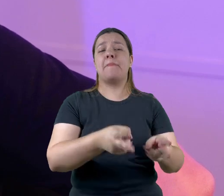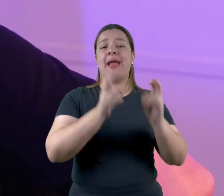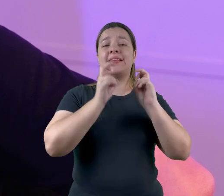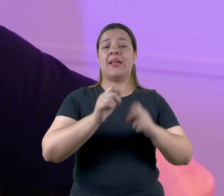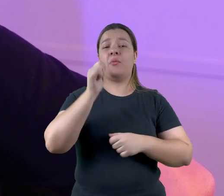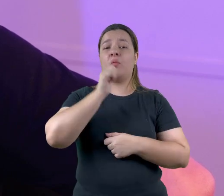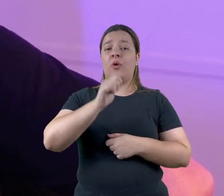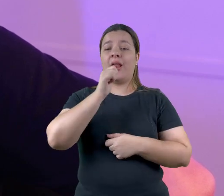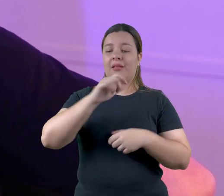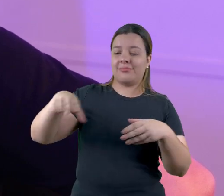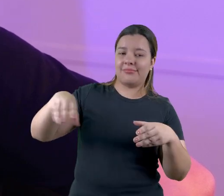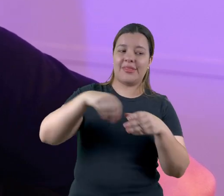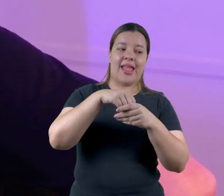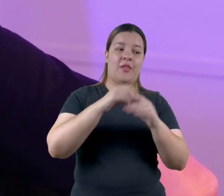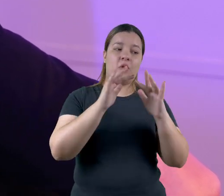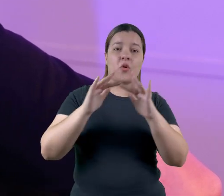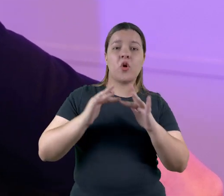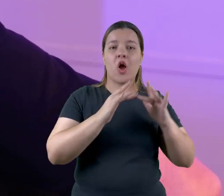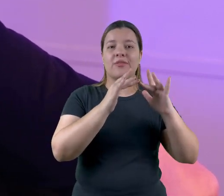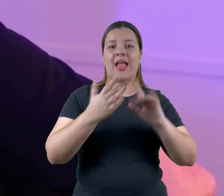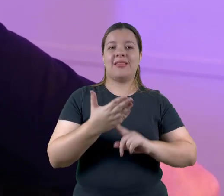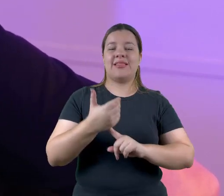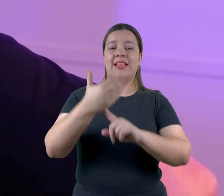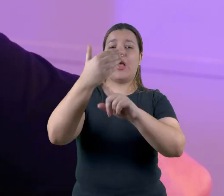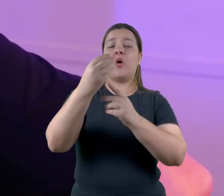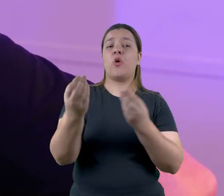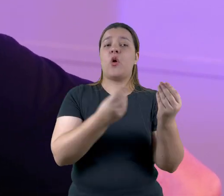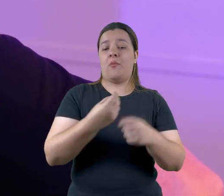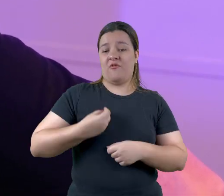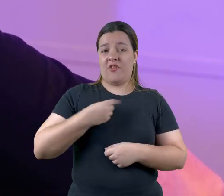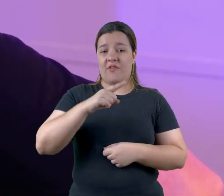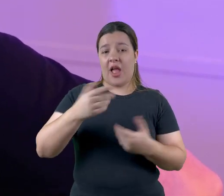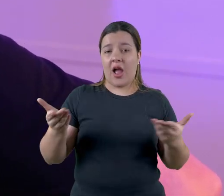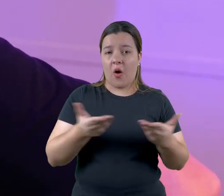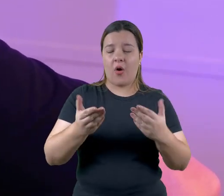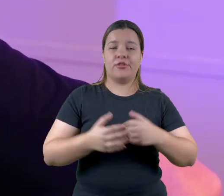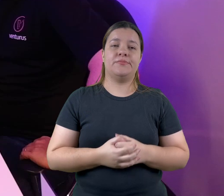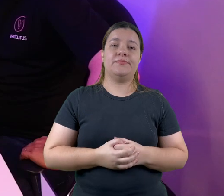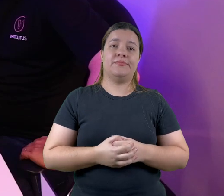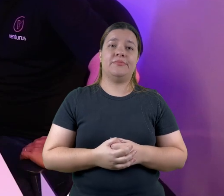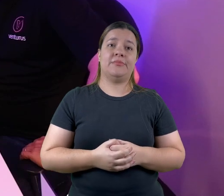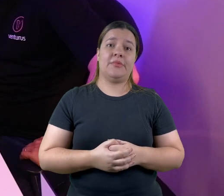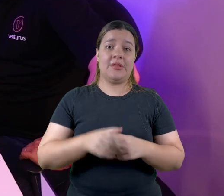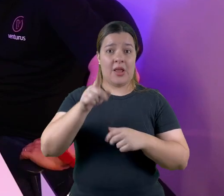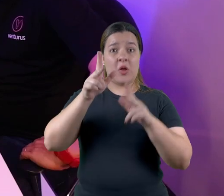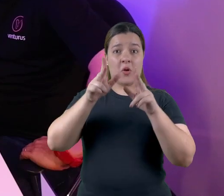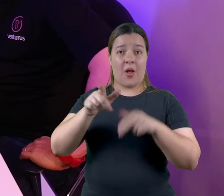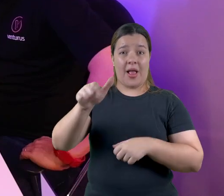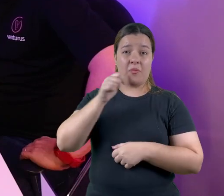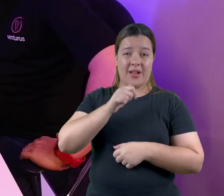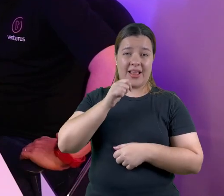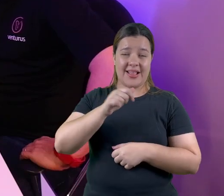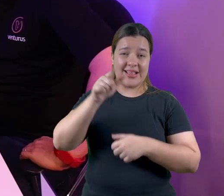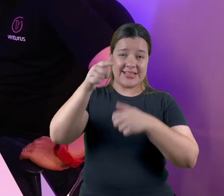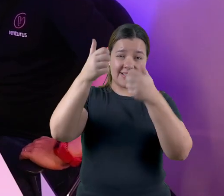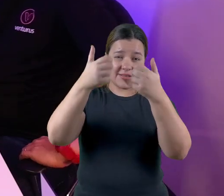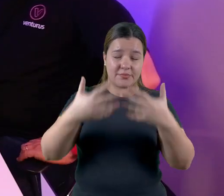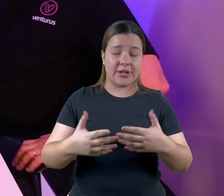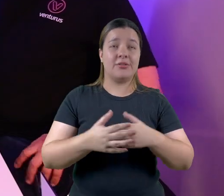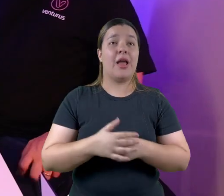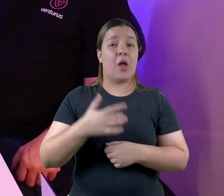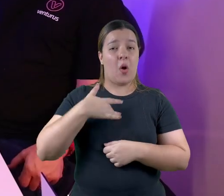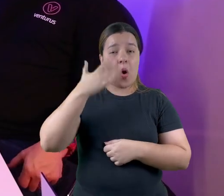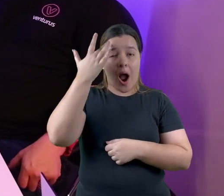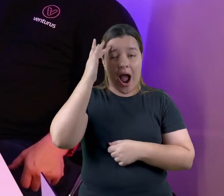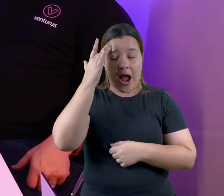vê as Mulheres inseridas nesse mercado de tecnologia hoje é eu acho que como a des tinha falado também eu acho